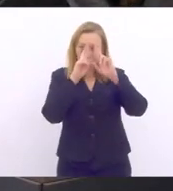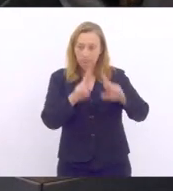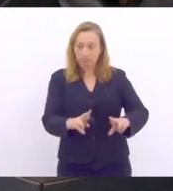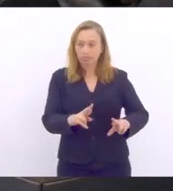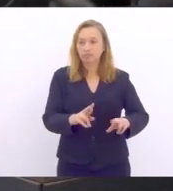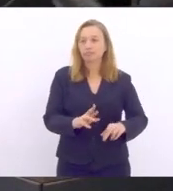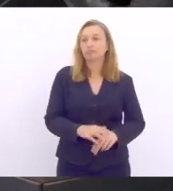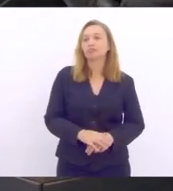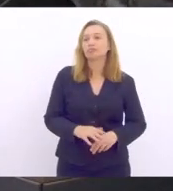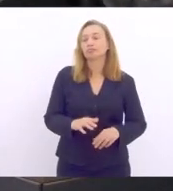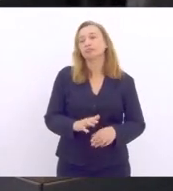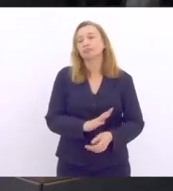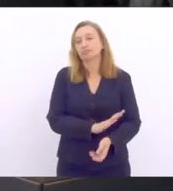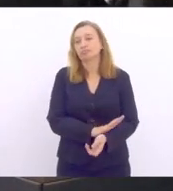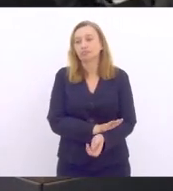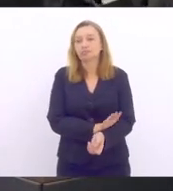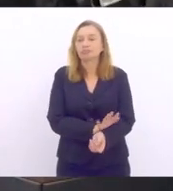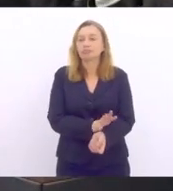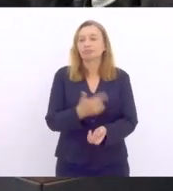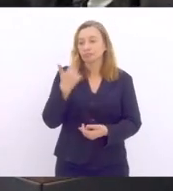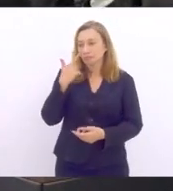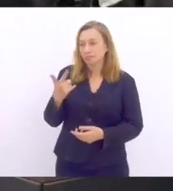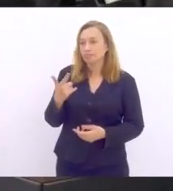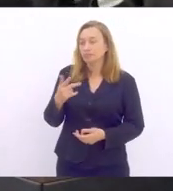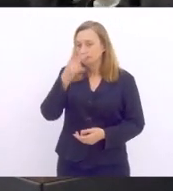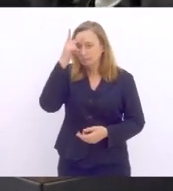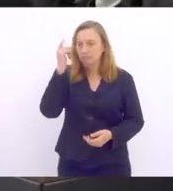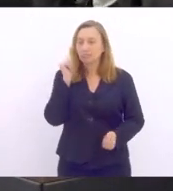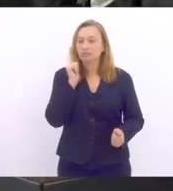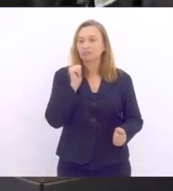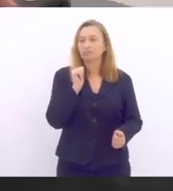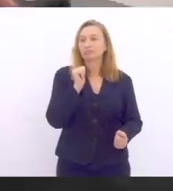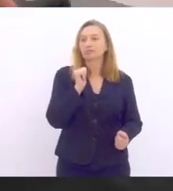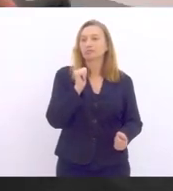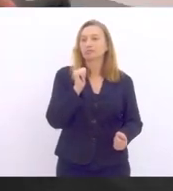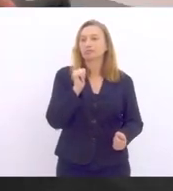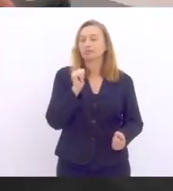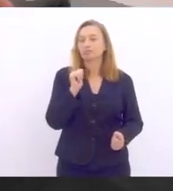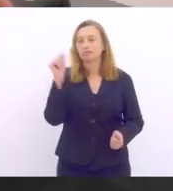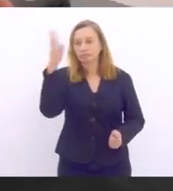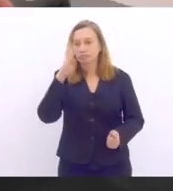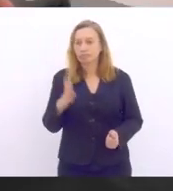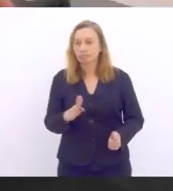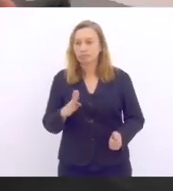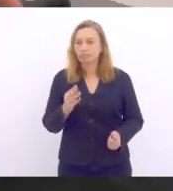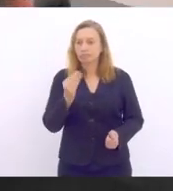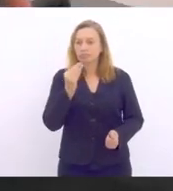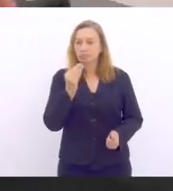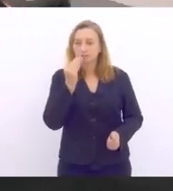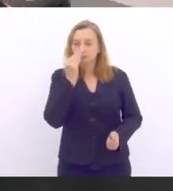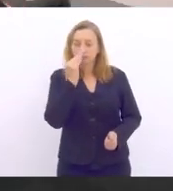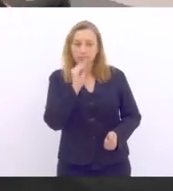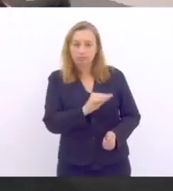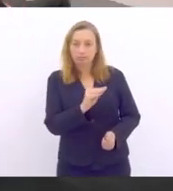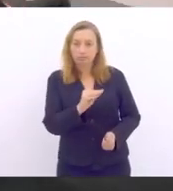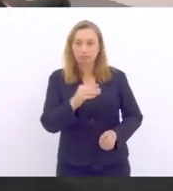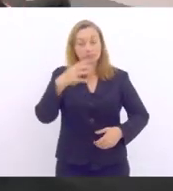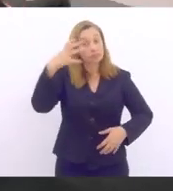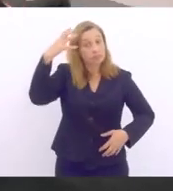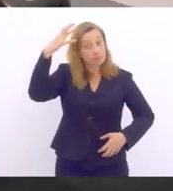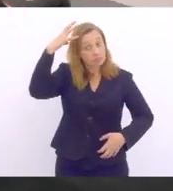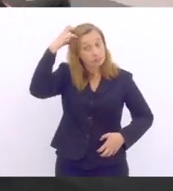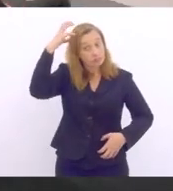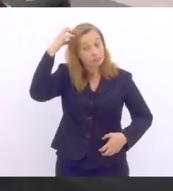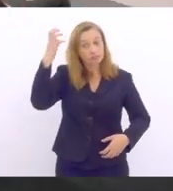a questões raciais. A gente acabou de ter um jogador brasileiro sendo xingado pela torcida do Atlético de Madrid, macaco, em 2022. Isso não é uma